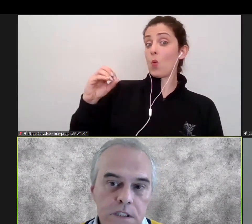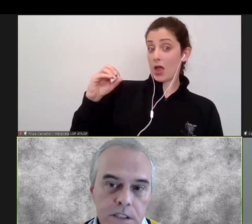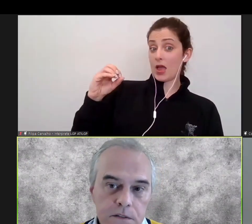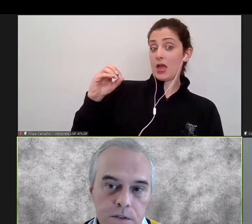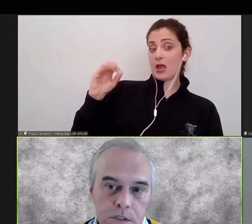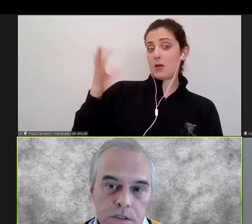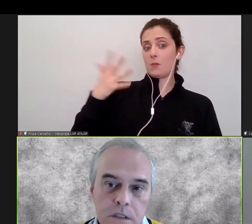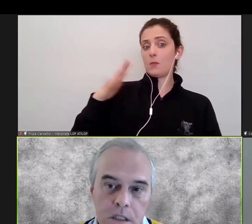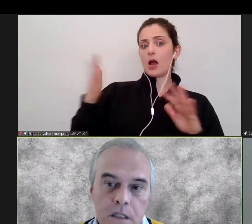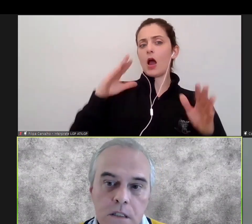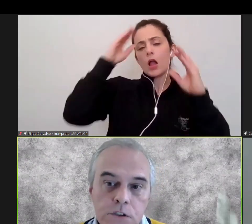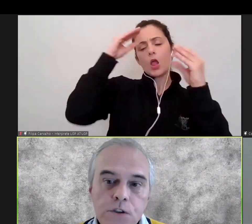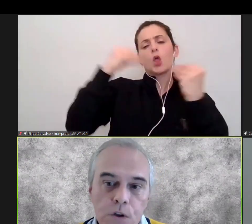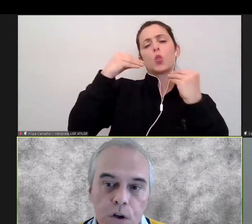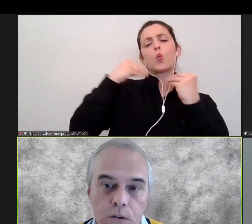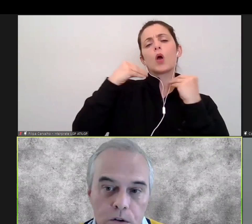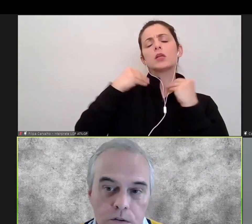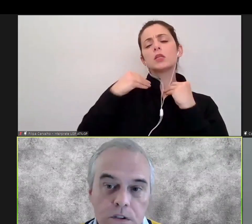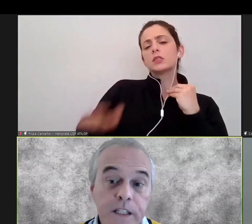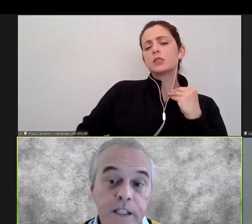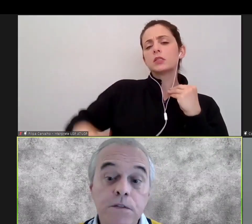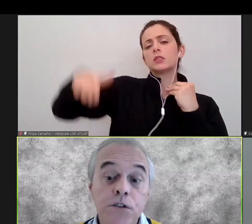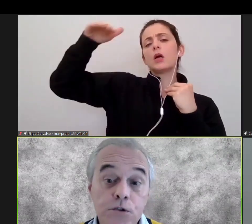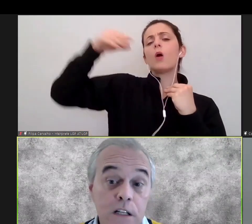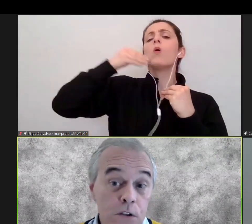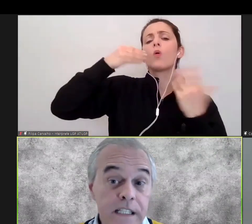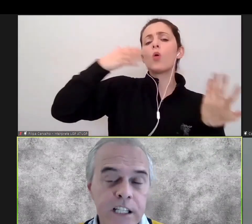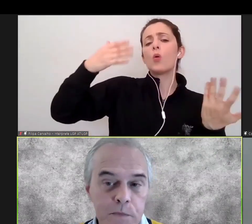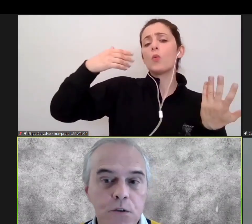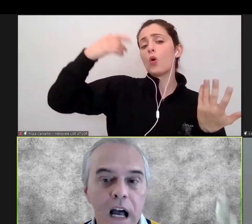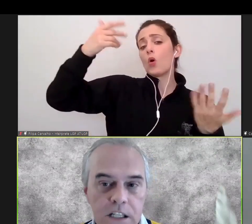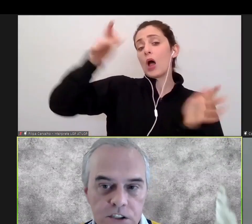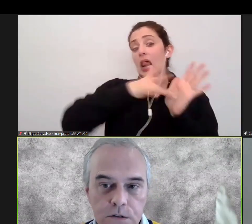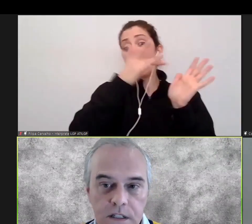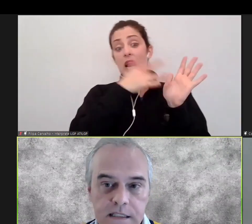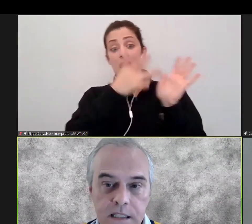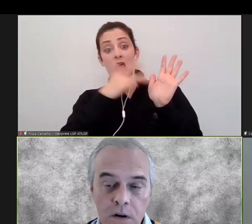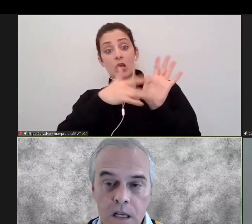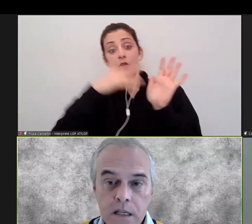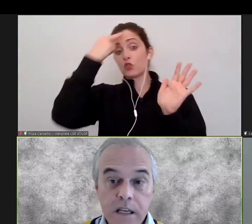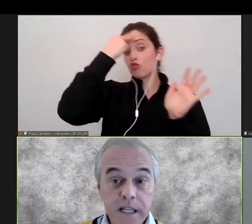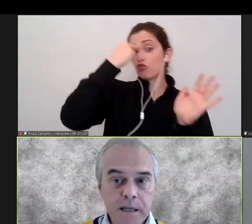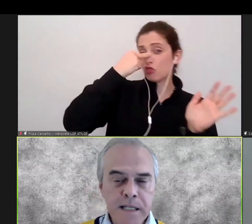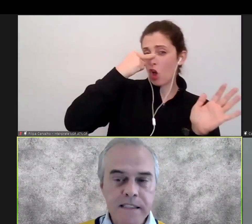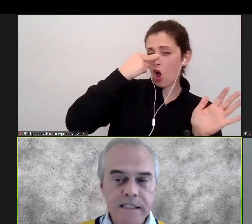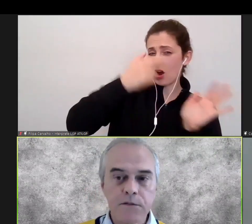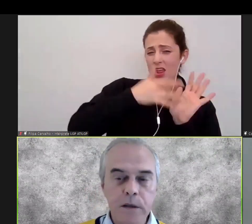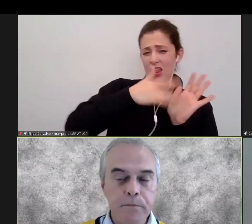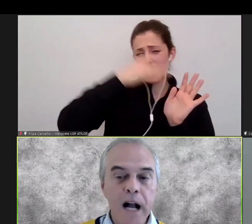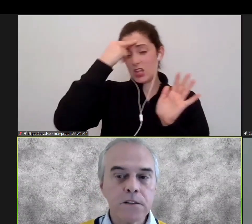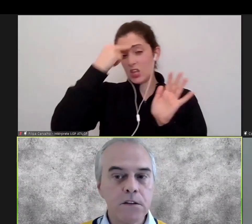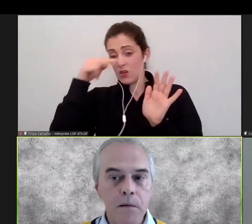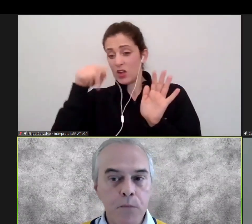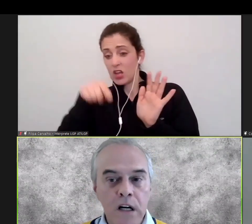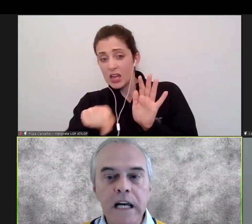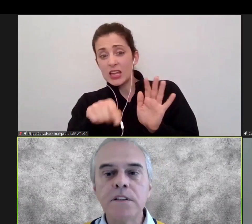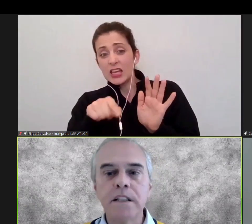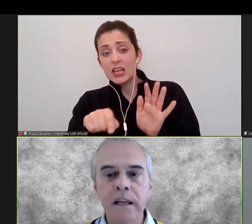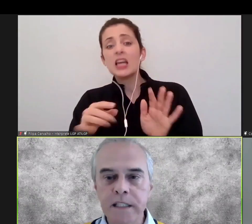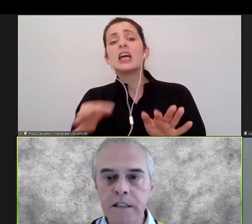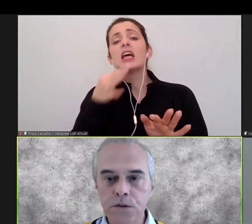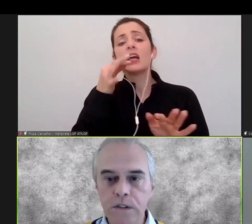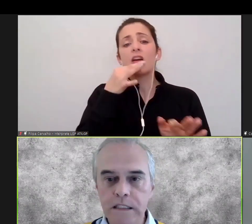com os livros de história ao longo do tempo. Que livros de história? Todos aqueles manuais de educação que minimizavam o impacto ou não